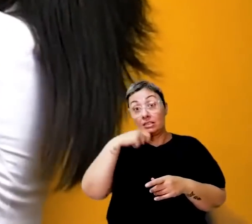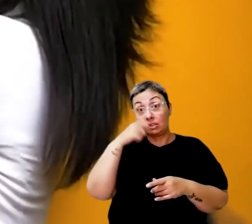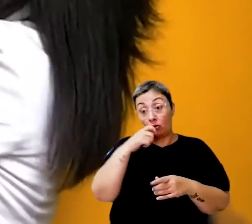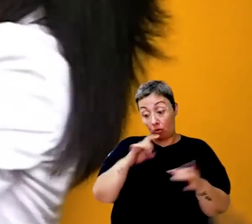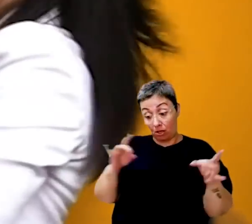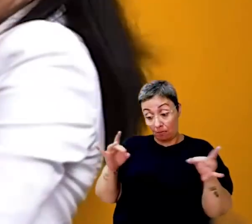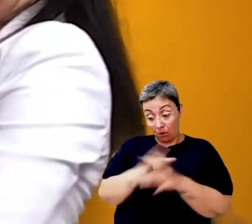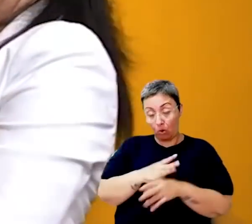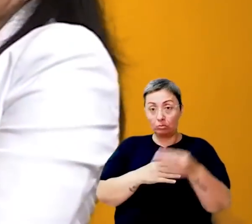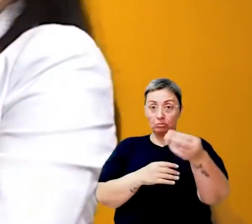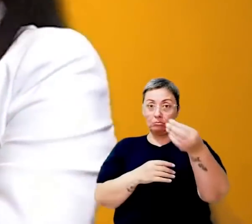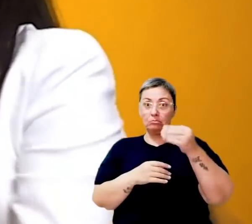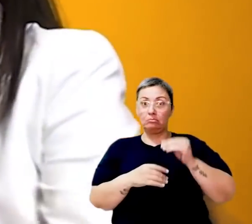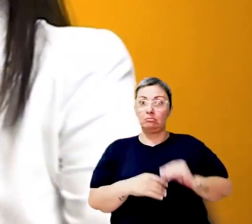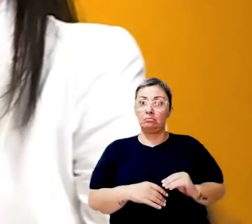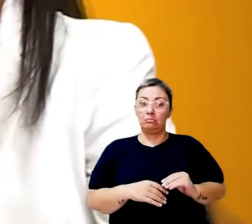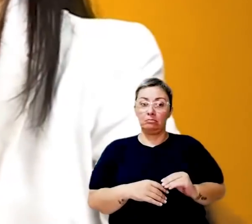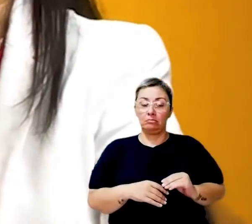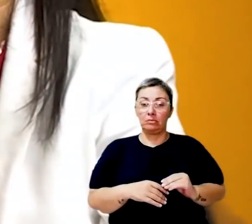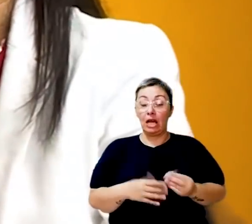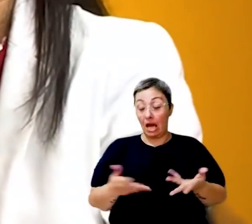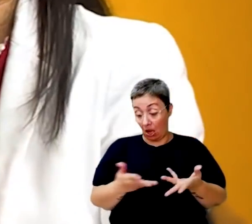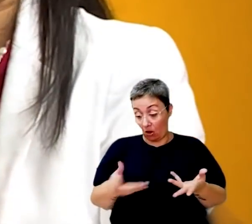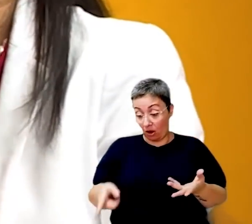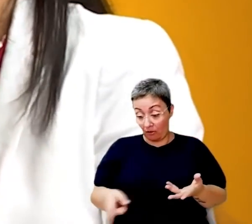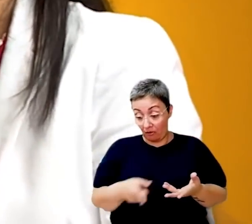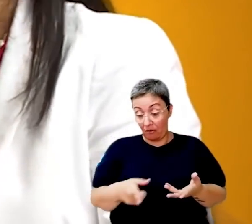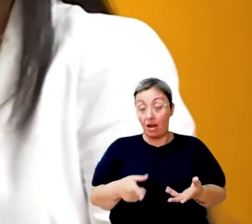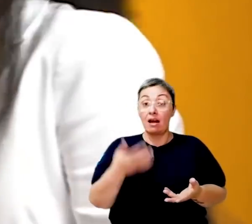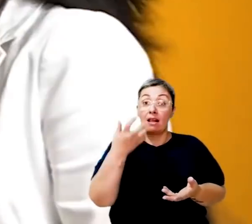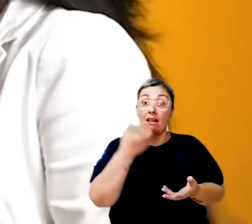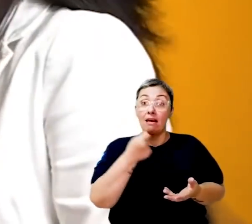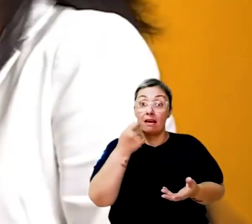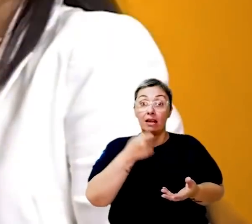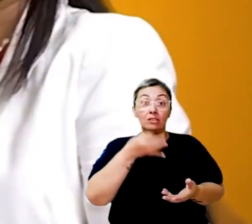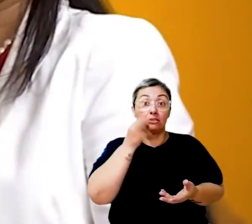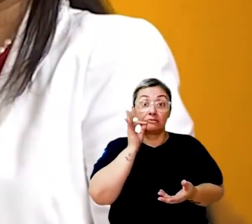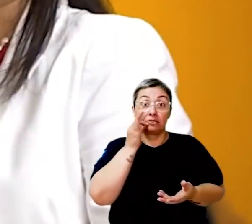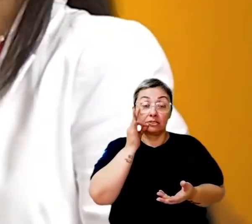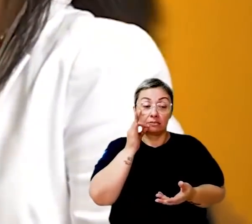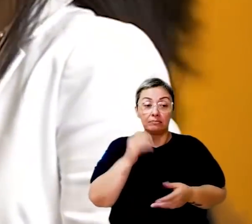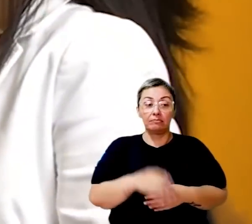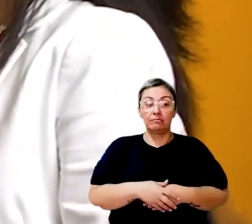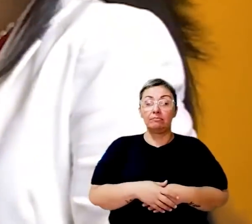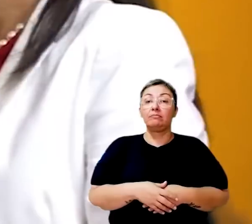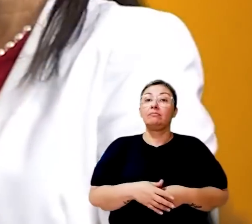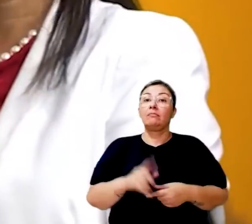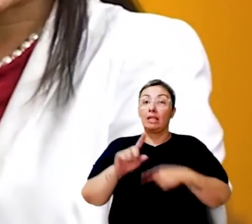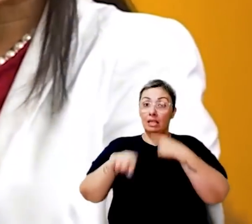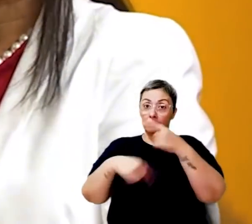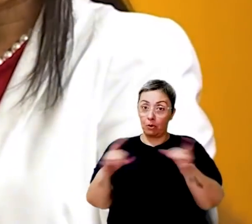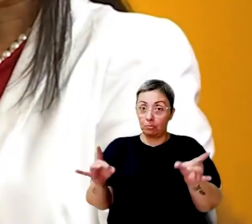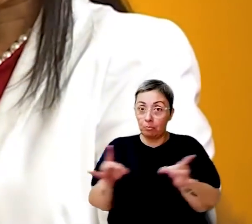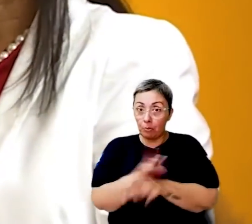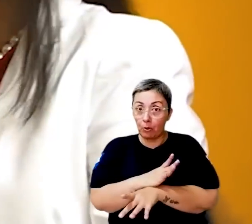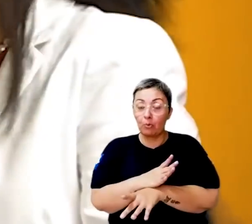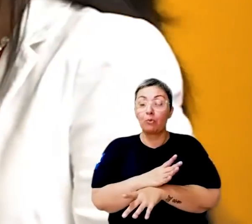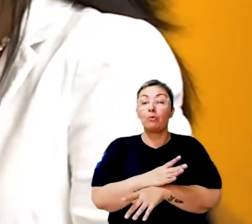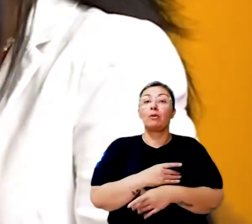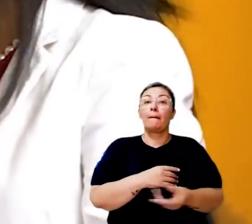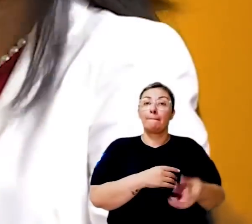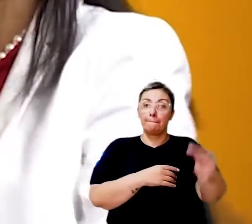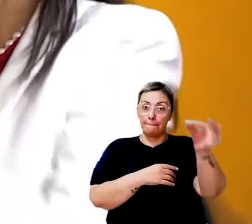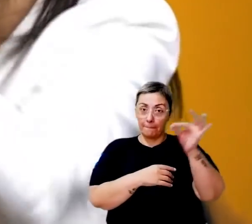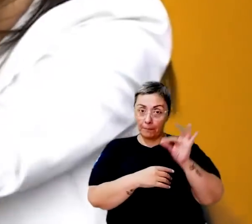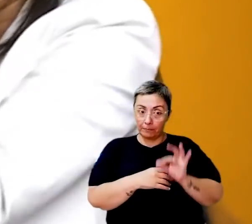os dentes, agora você vai tomar café. Depois que ela toma café,